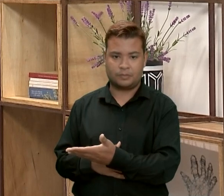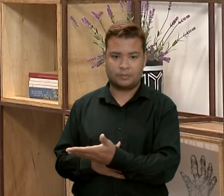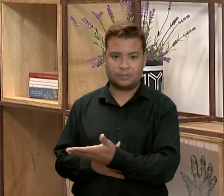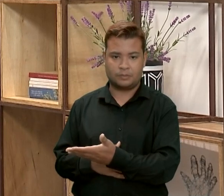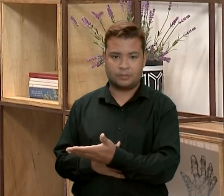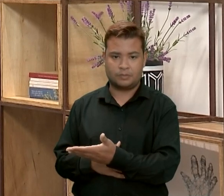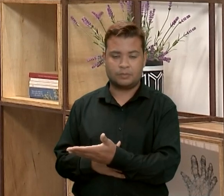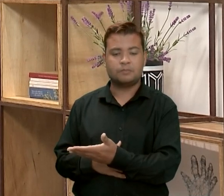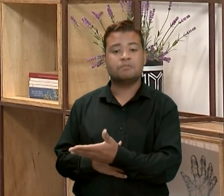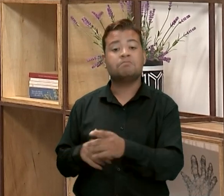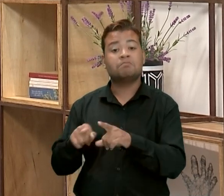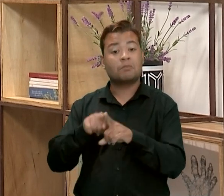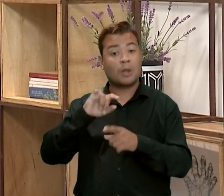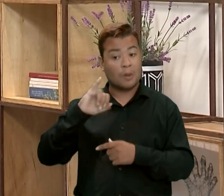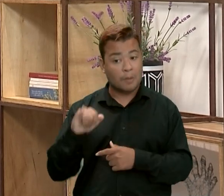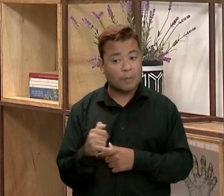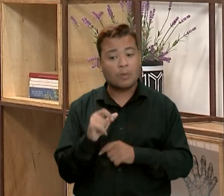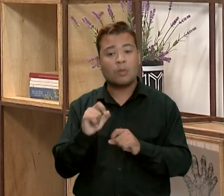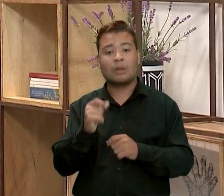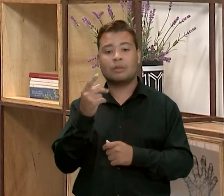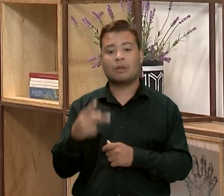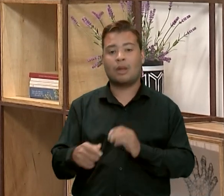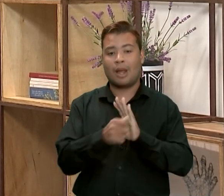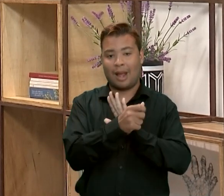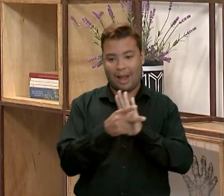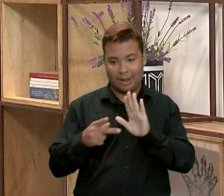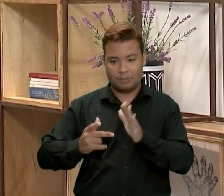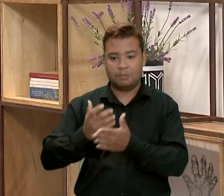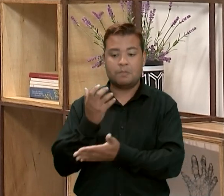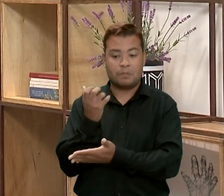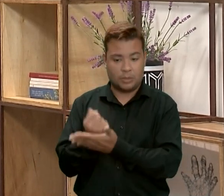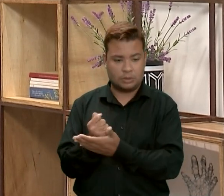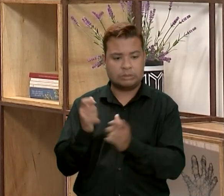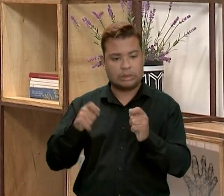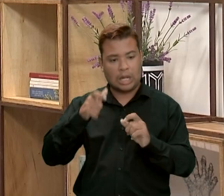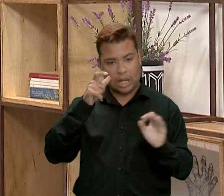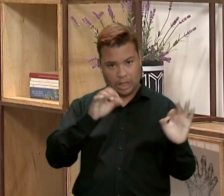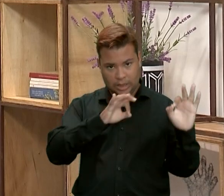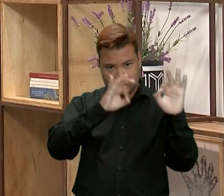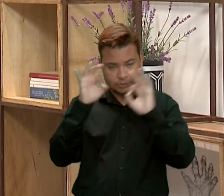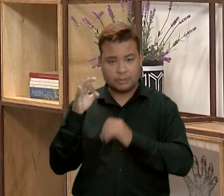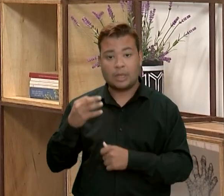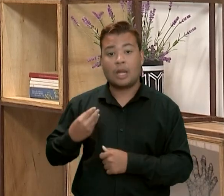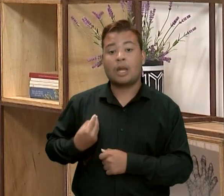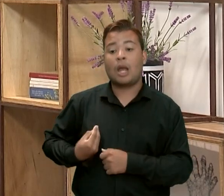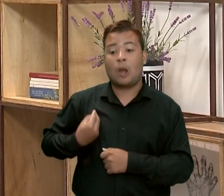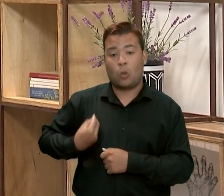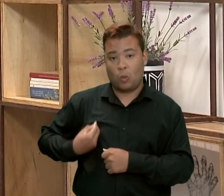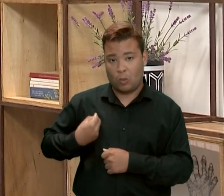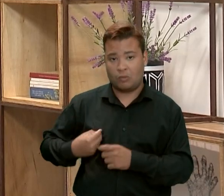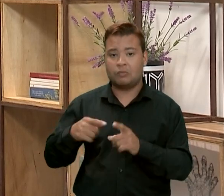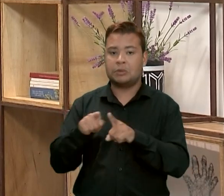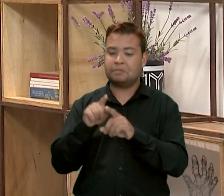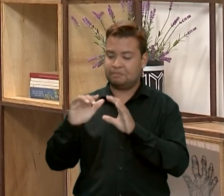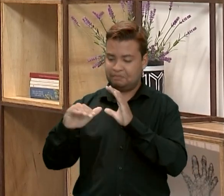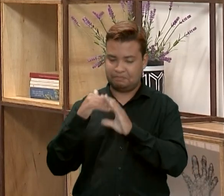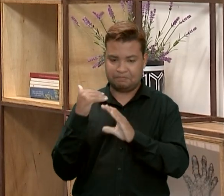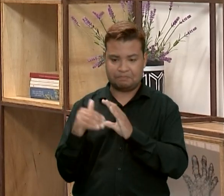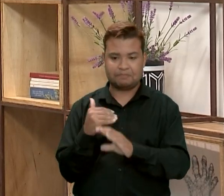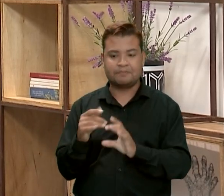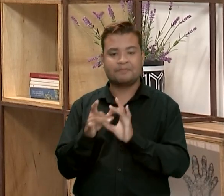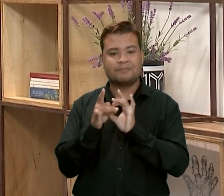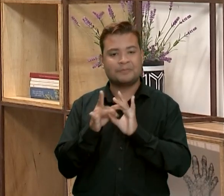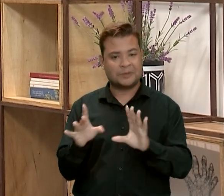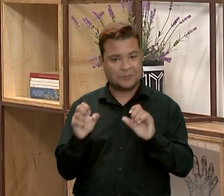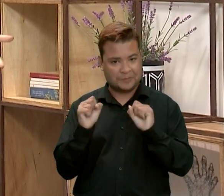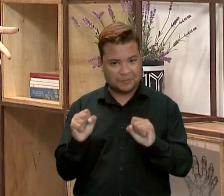629-9181-1406. E aproveita para já baixar nosso aplicativo também. Nele você assiste a programação ao vivo e pode nos mandar